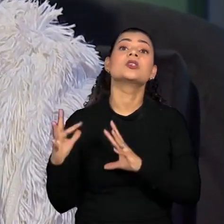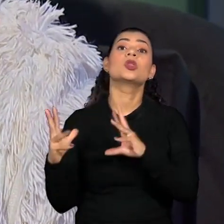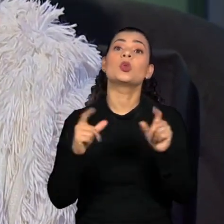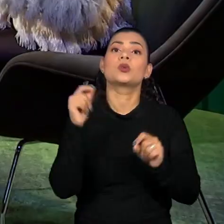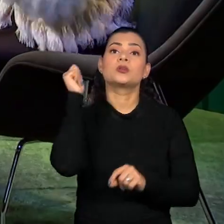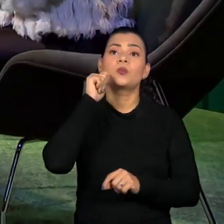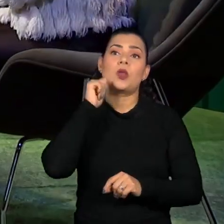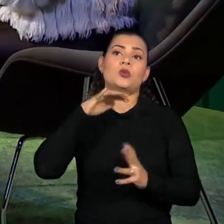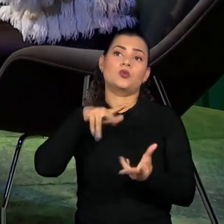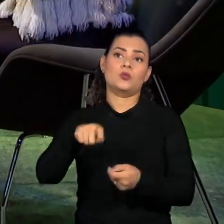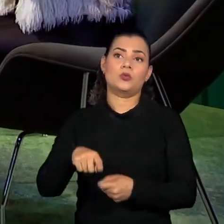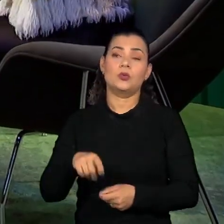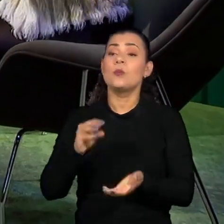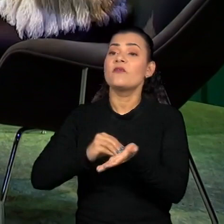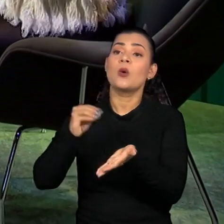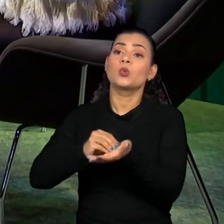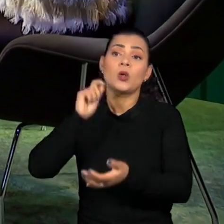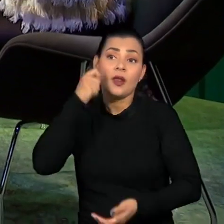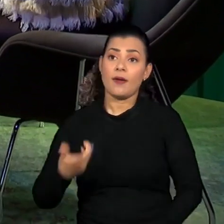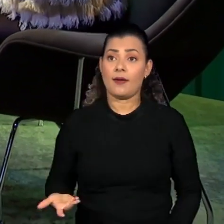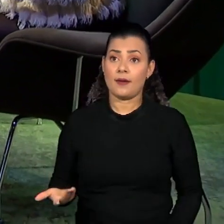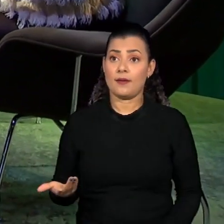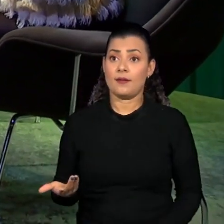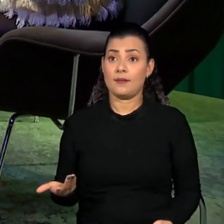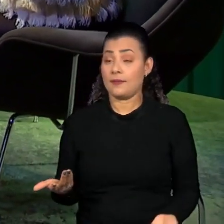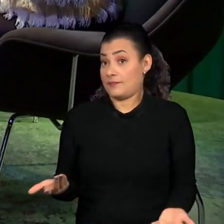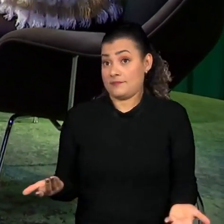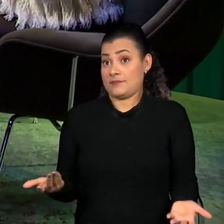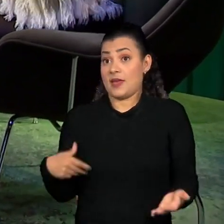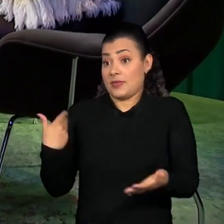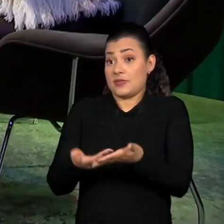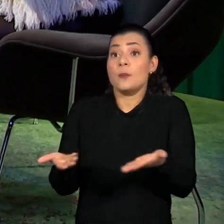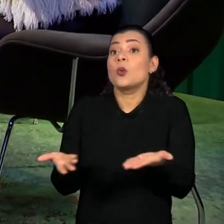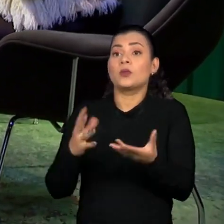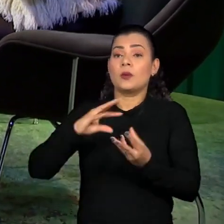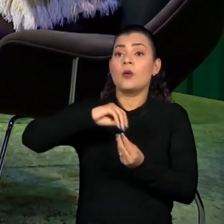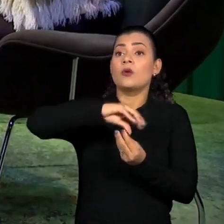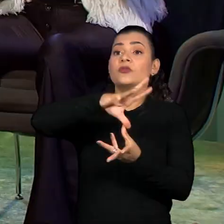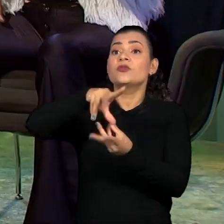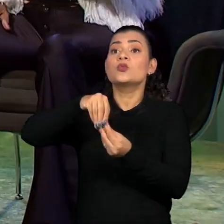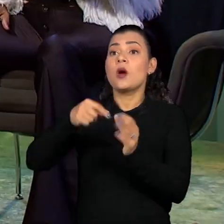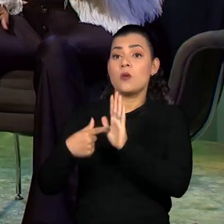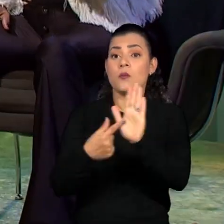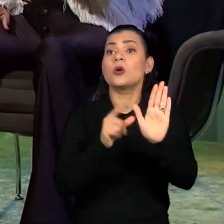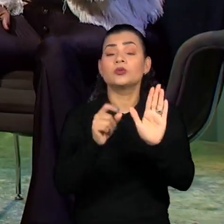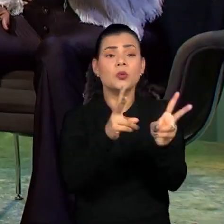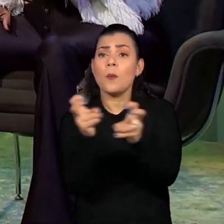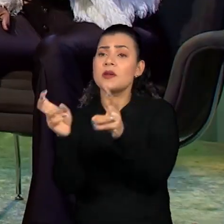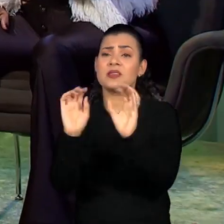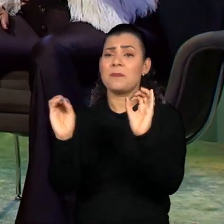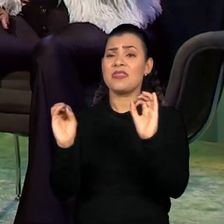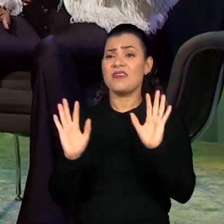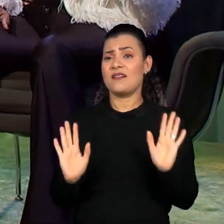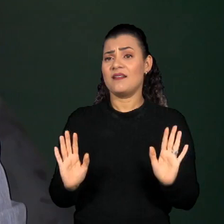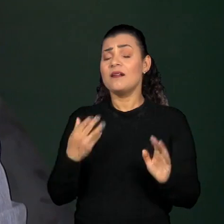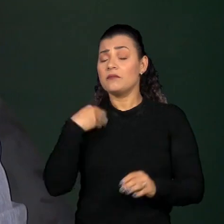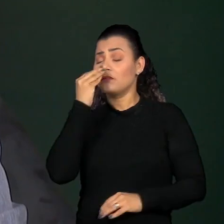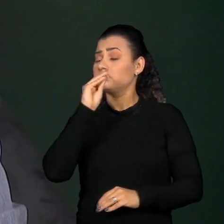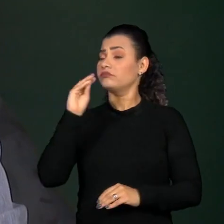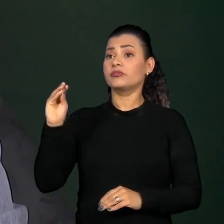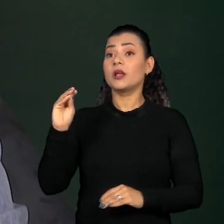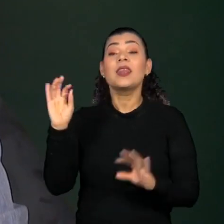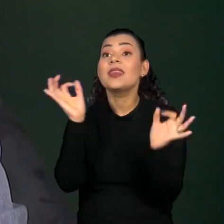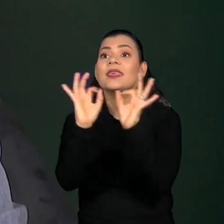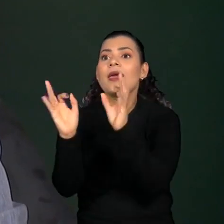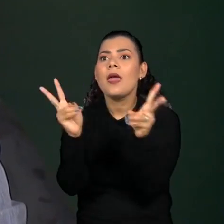uma negra ali. Não se percebia. E até pouco tempo o audiovisual brasileiro não percebia, mas ninguém reparava no racismo. Tanto que,